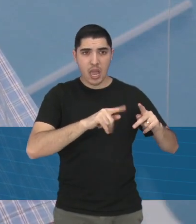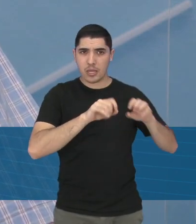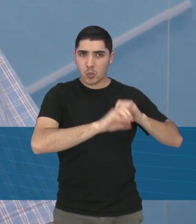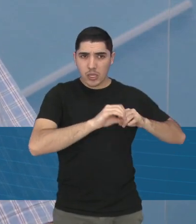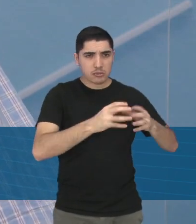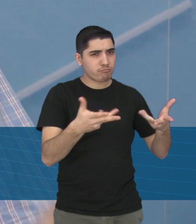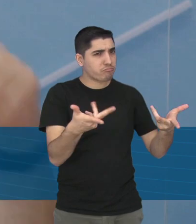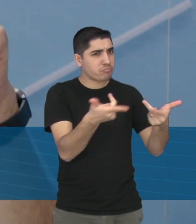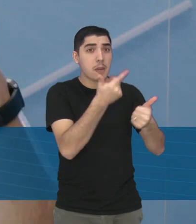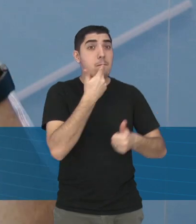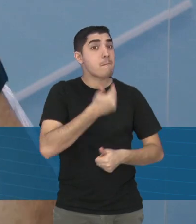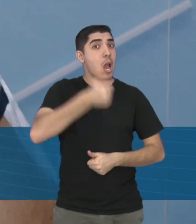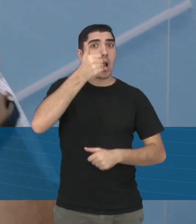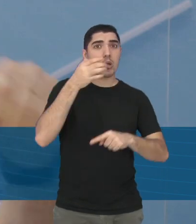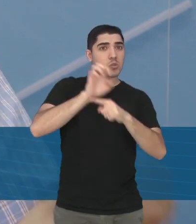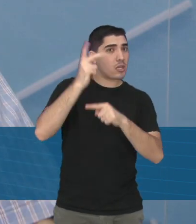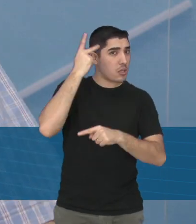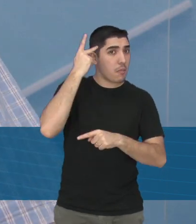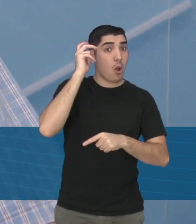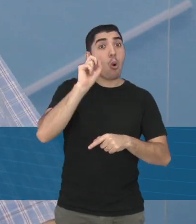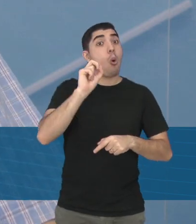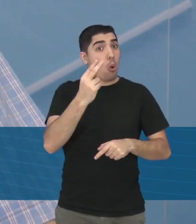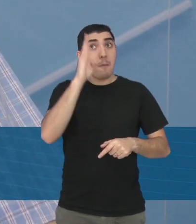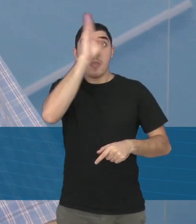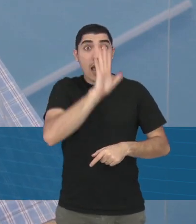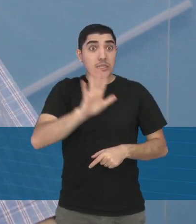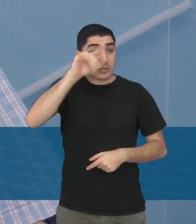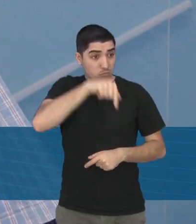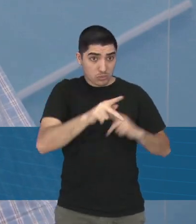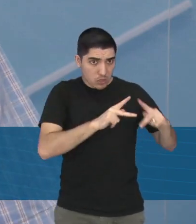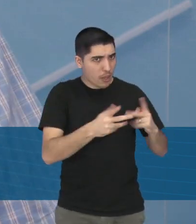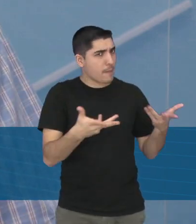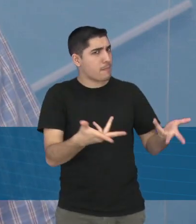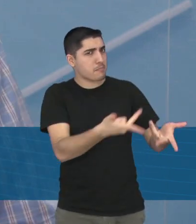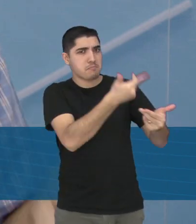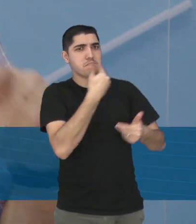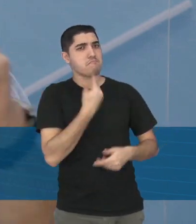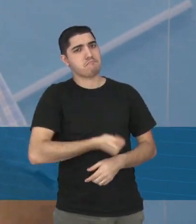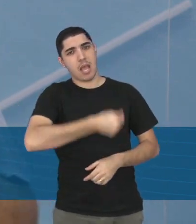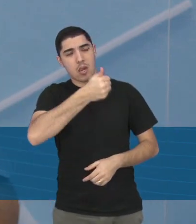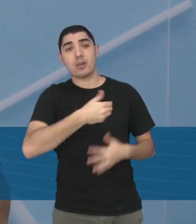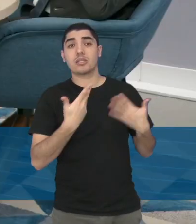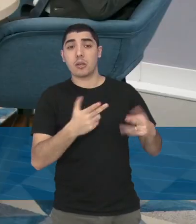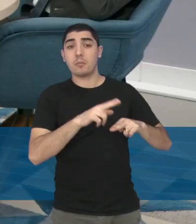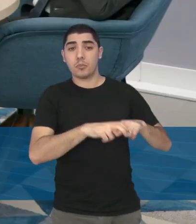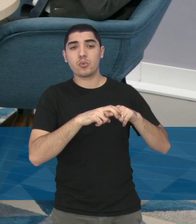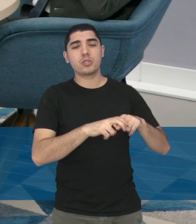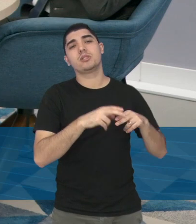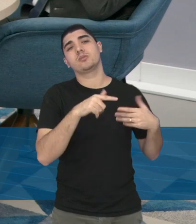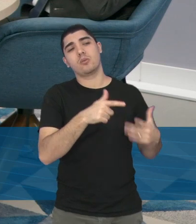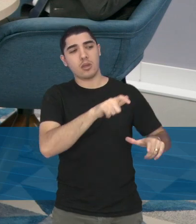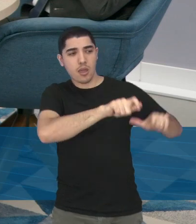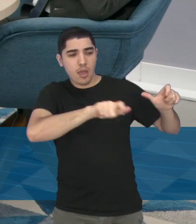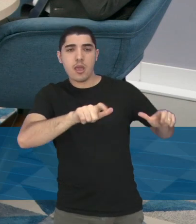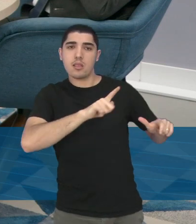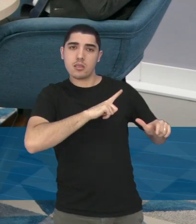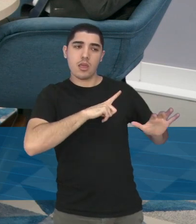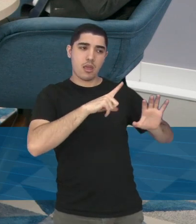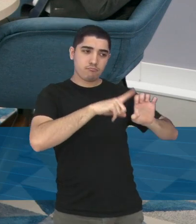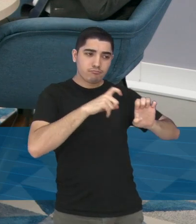sistema educacional. E lá a gente vê as crianças aprendendo não sendo a serem empreendedoras para negócios, mas